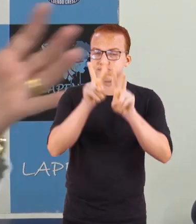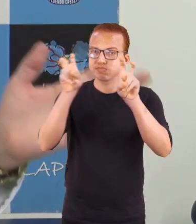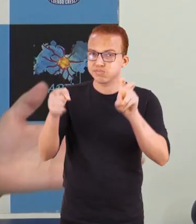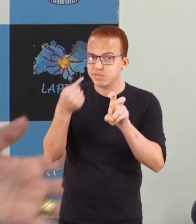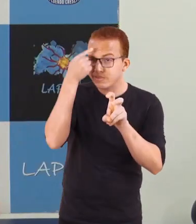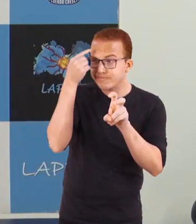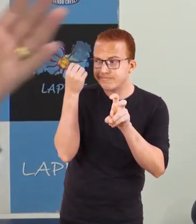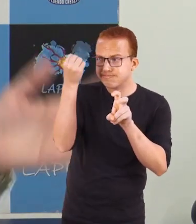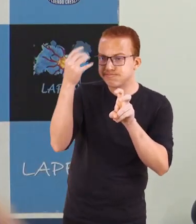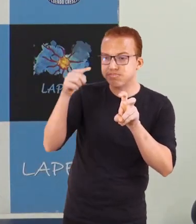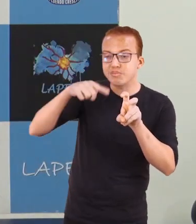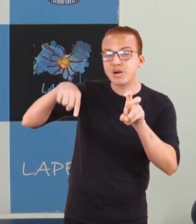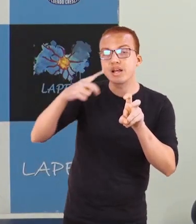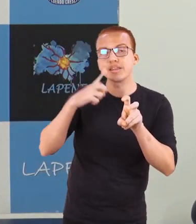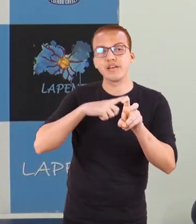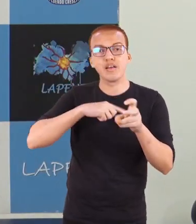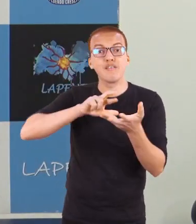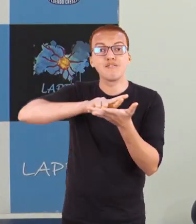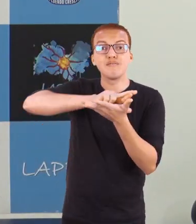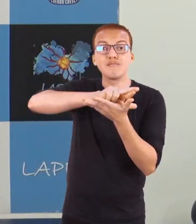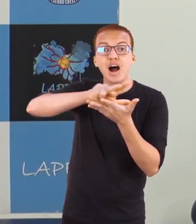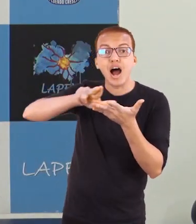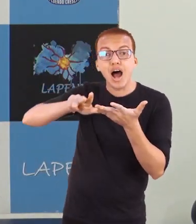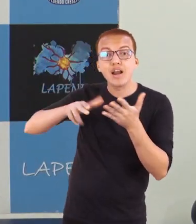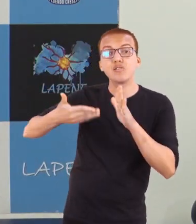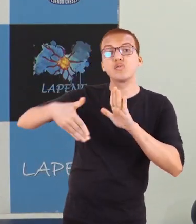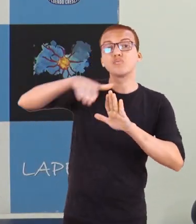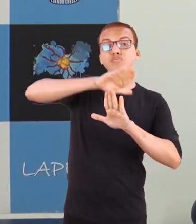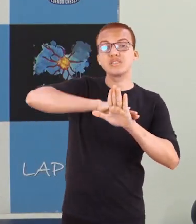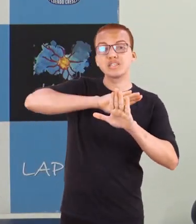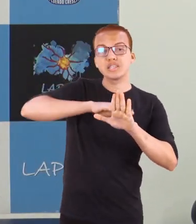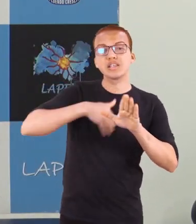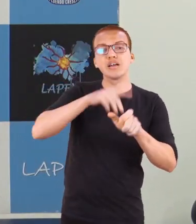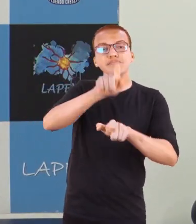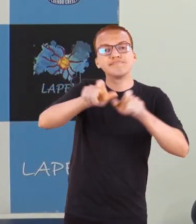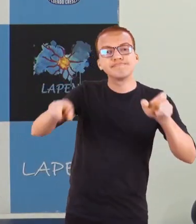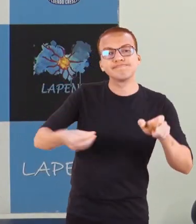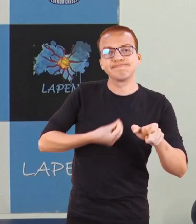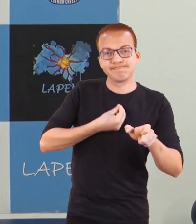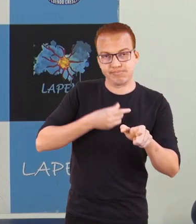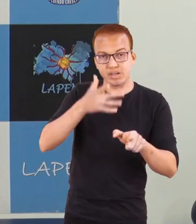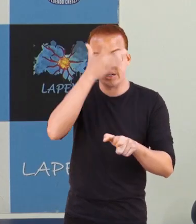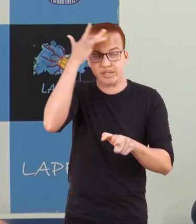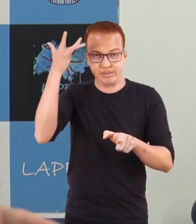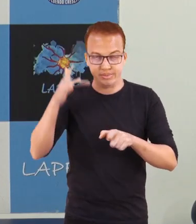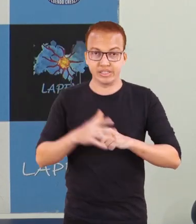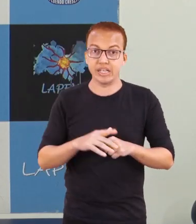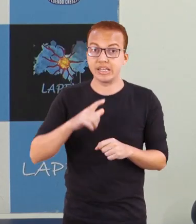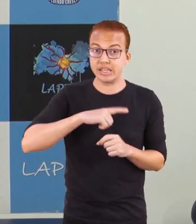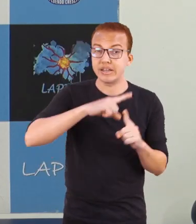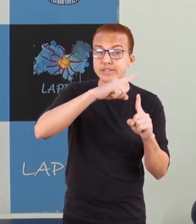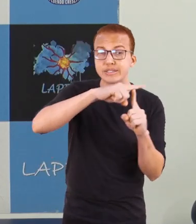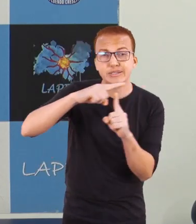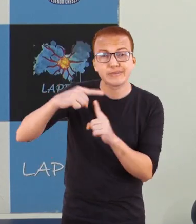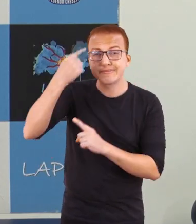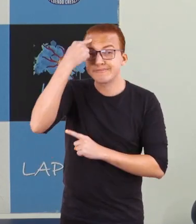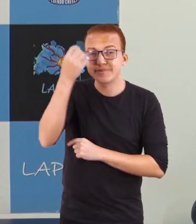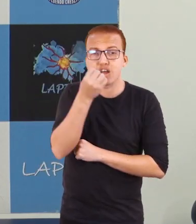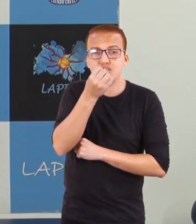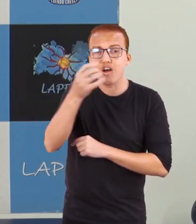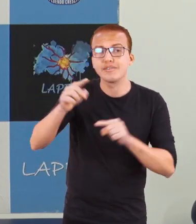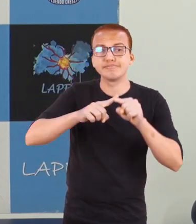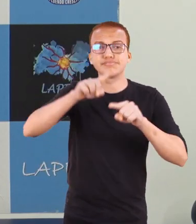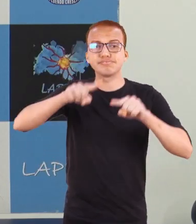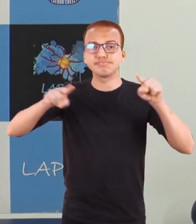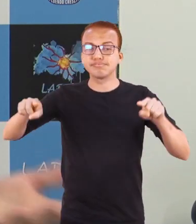gama infinita de possibilidades daquilo que pode estar acontecendo com os pacientes né são vários os tipos de